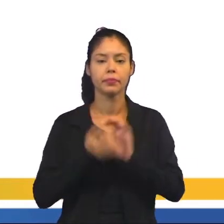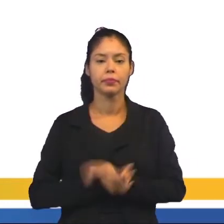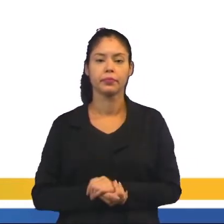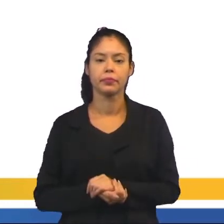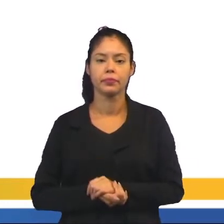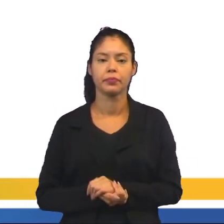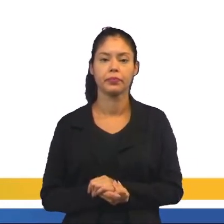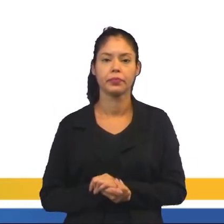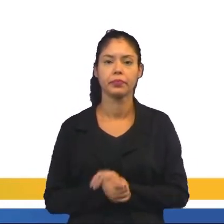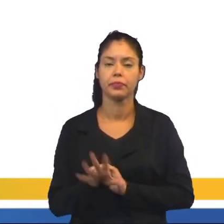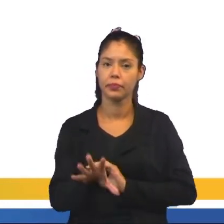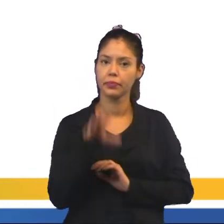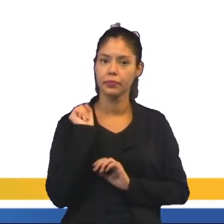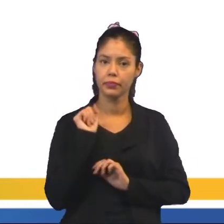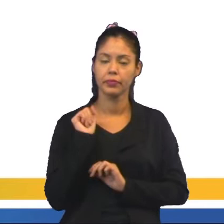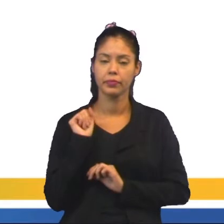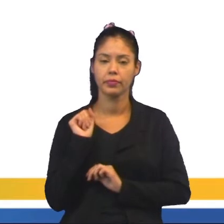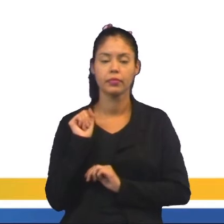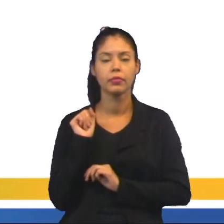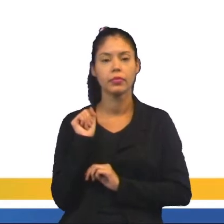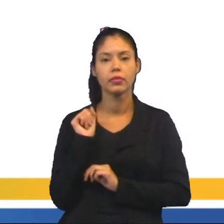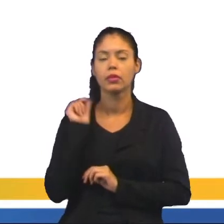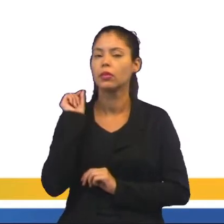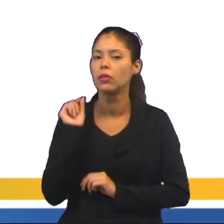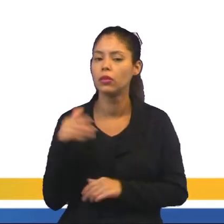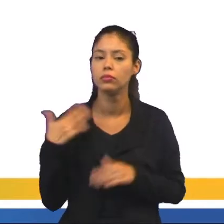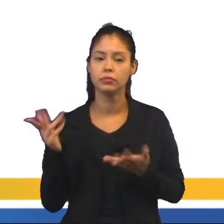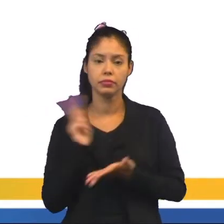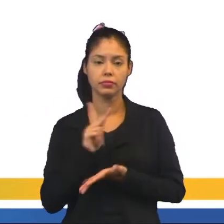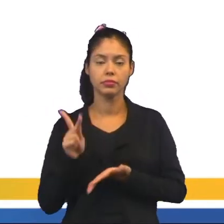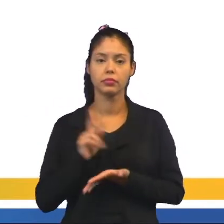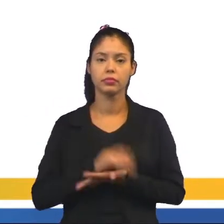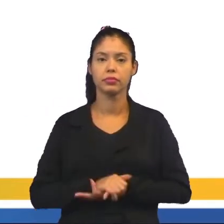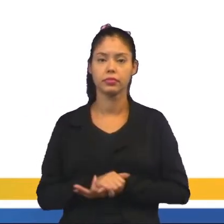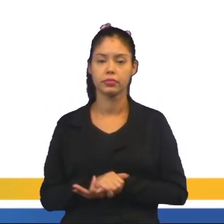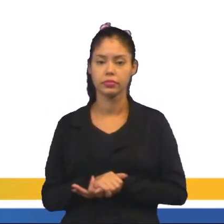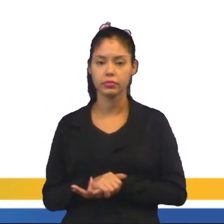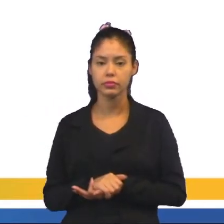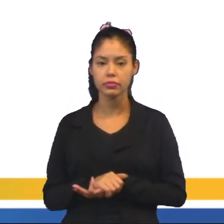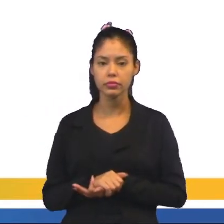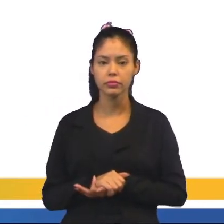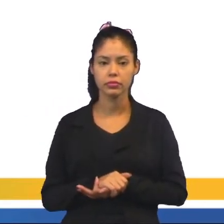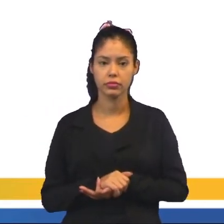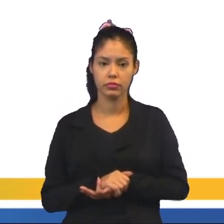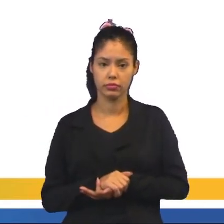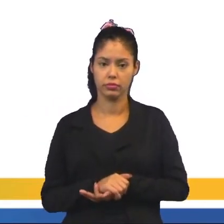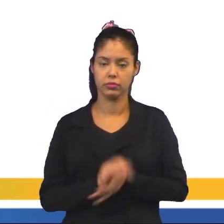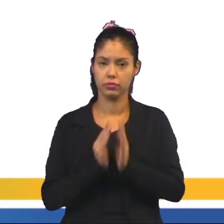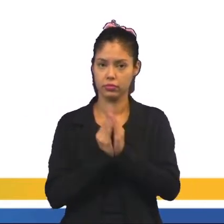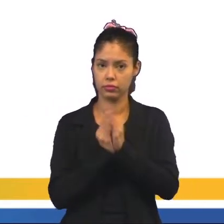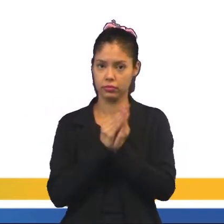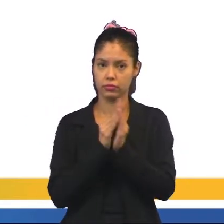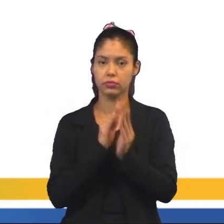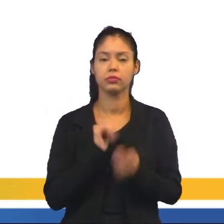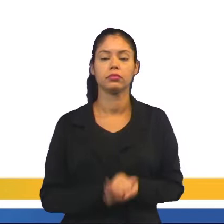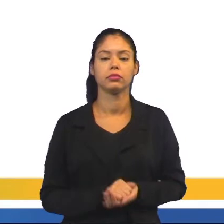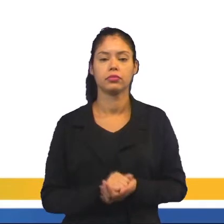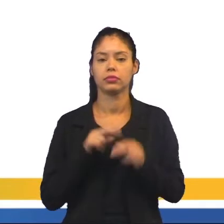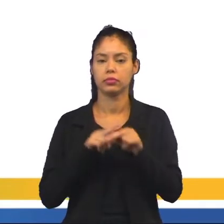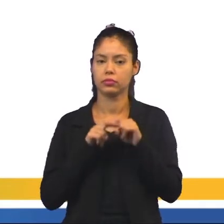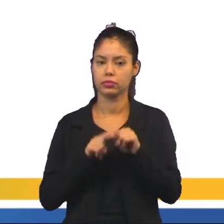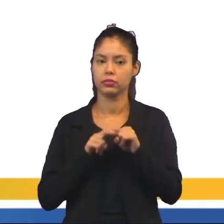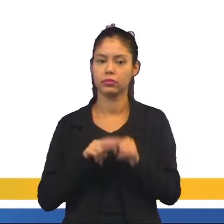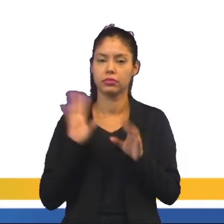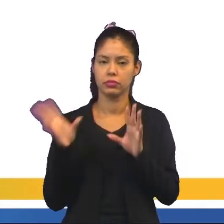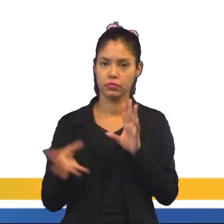pegar então pegar se eu faço pegar pegar o que professor né pegar ele balão então por isso que